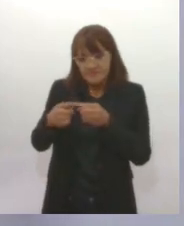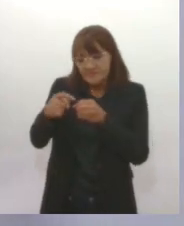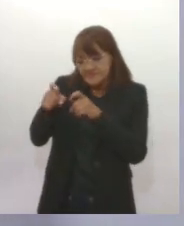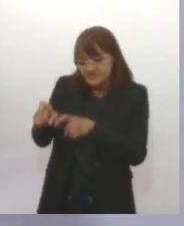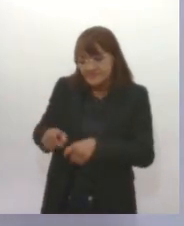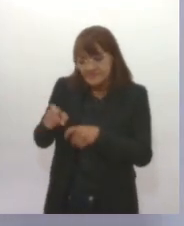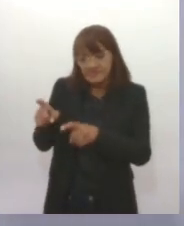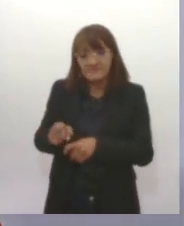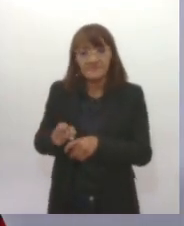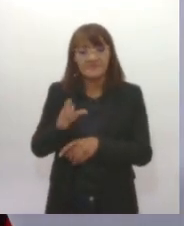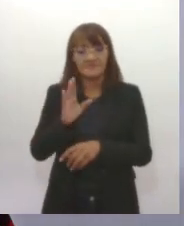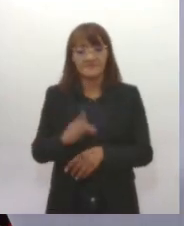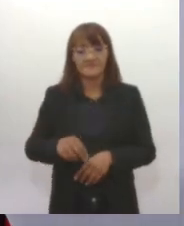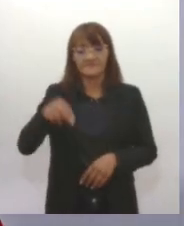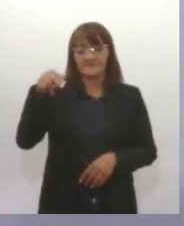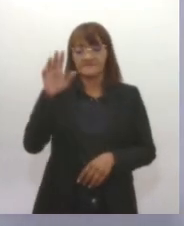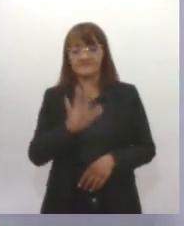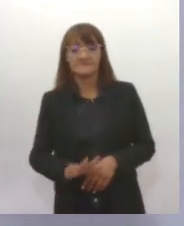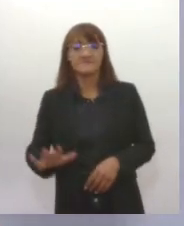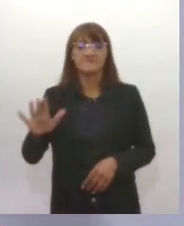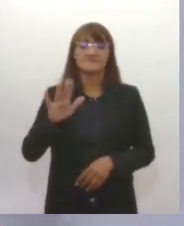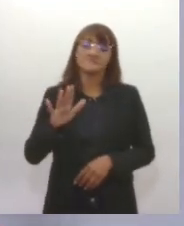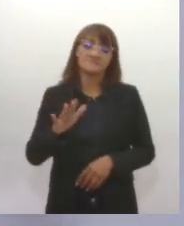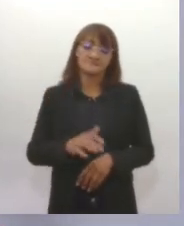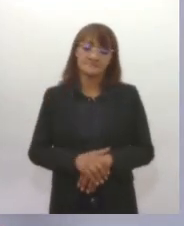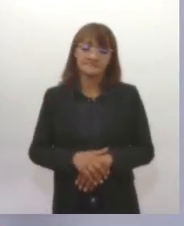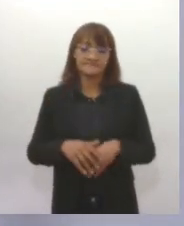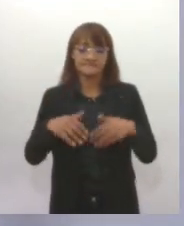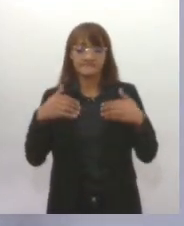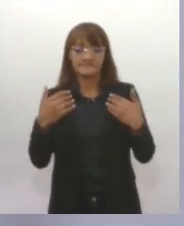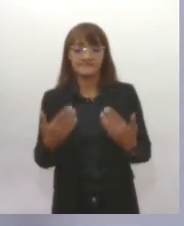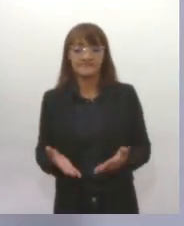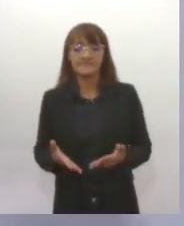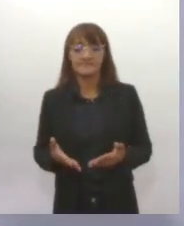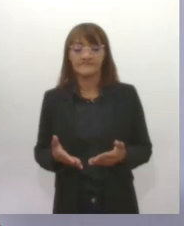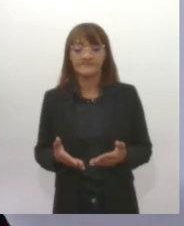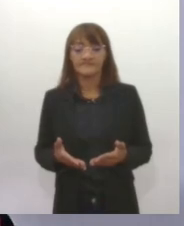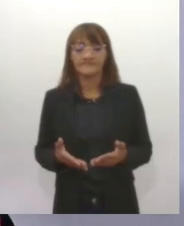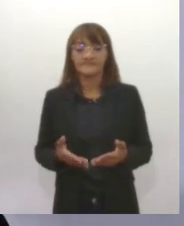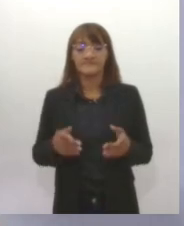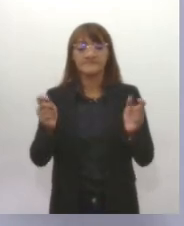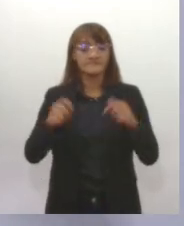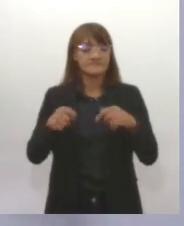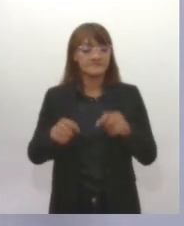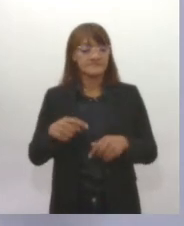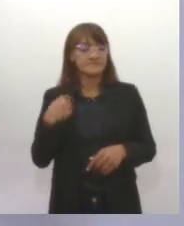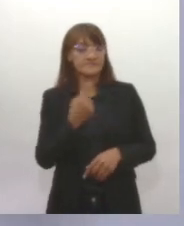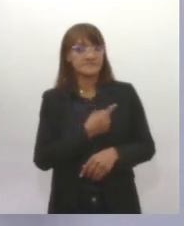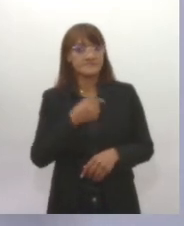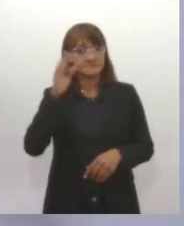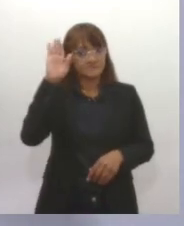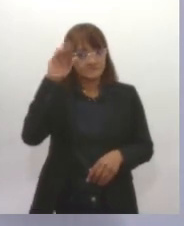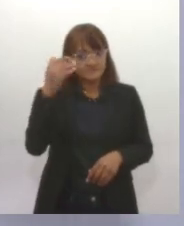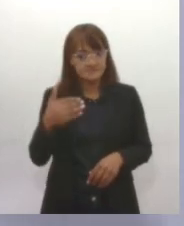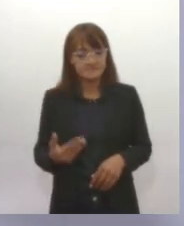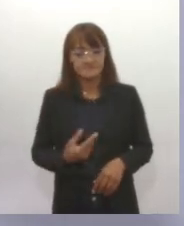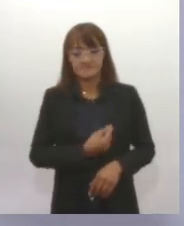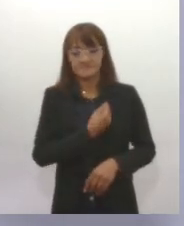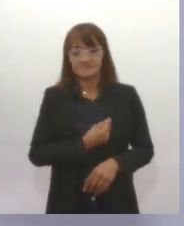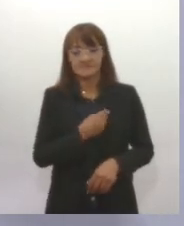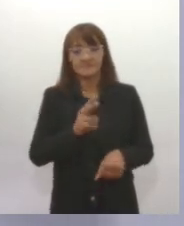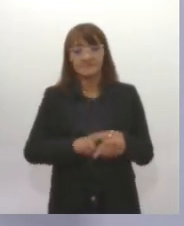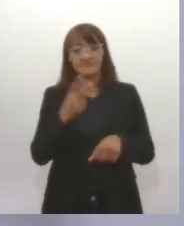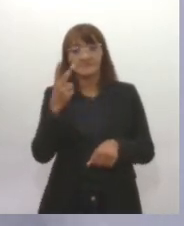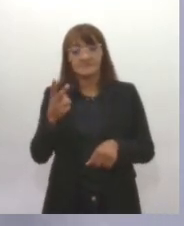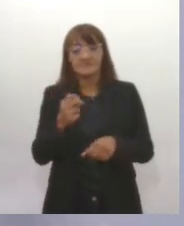semiárido brasileiro. Então é um encontro potente, onde eu tive a honra de participar de duas plenárias, né, uma